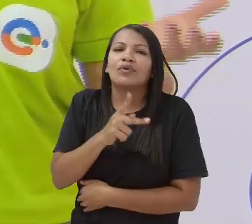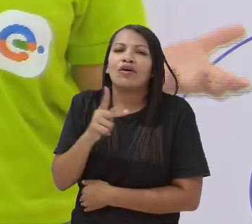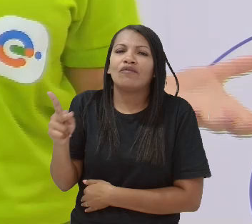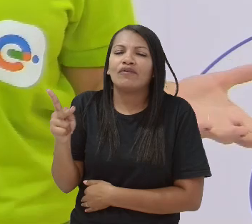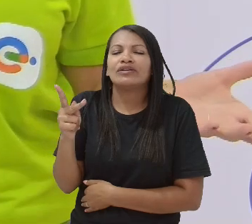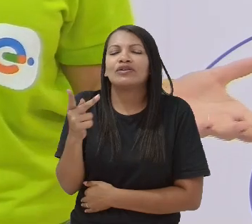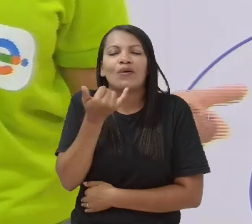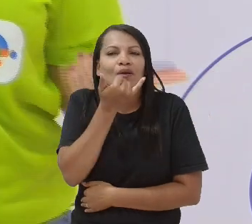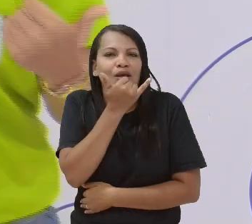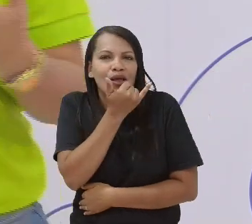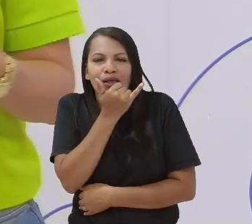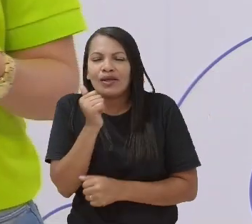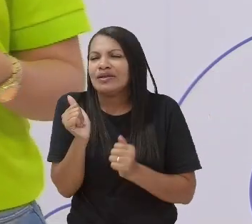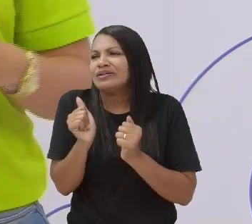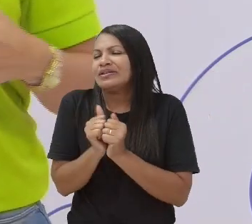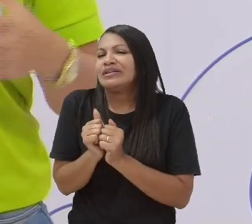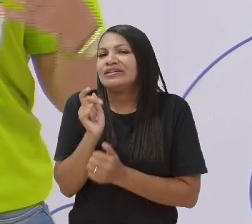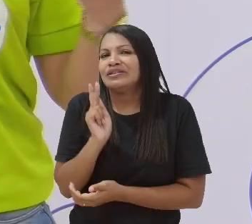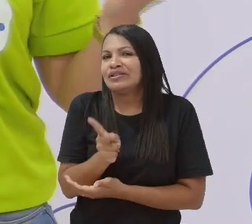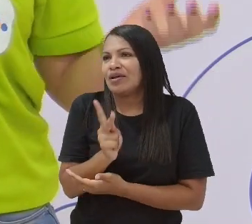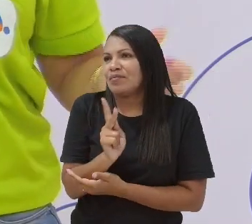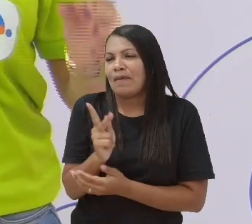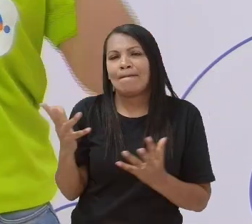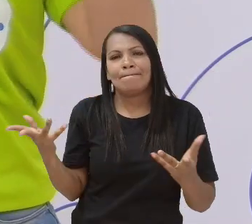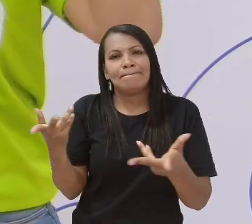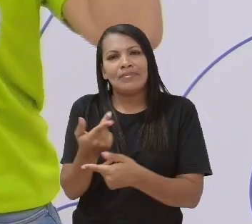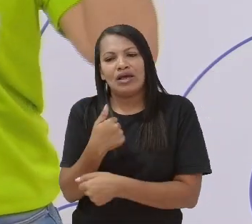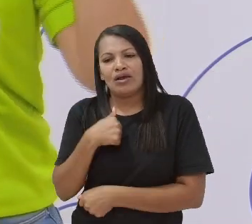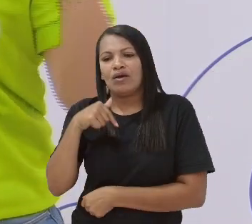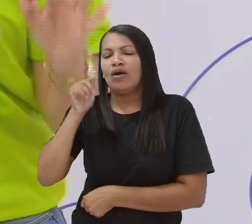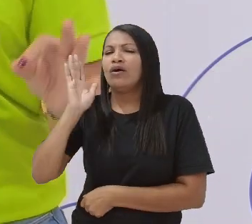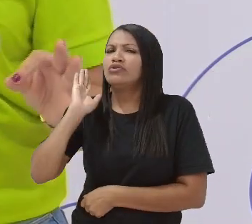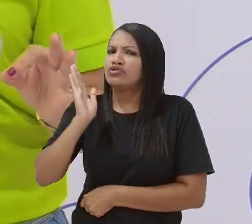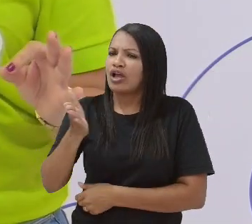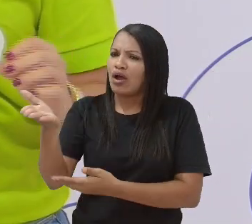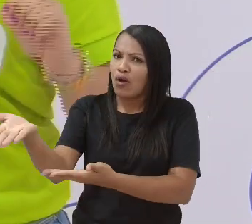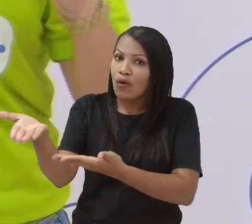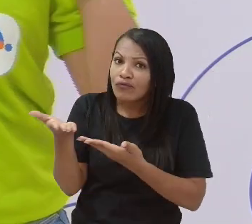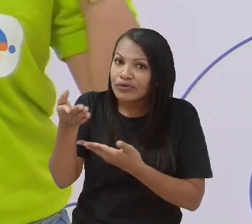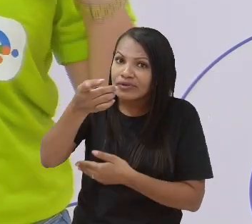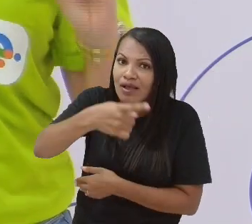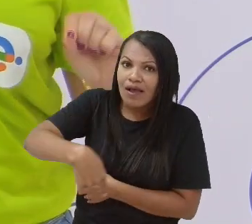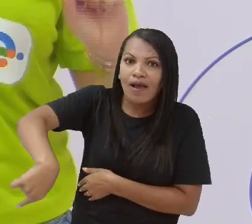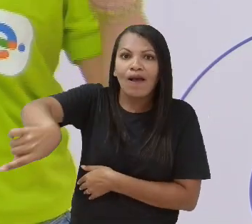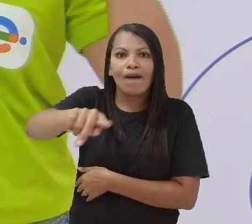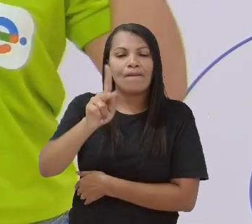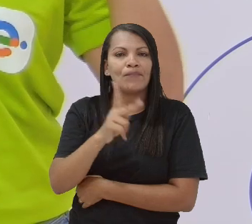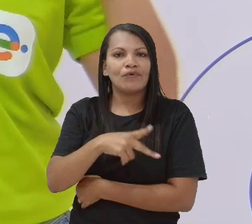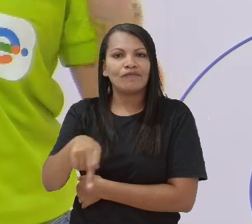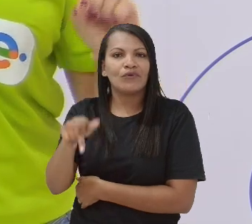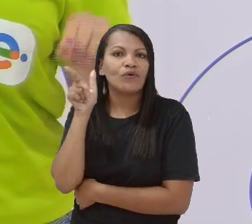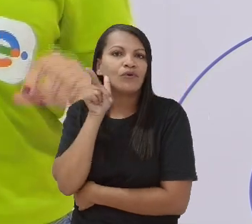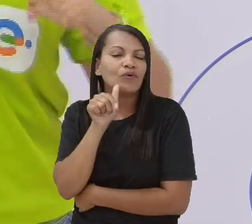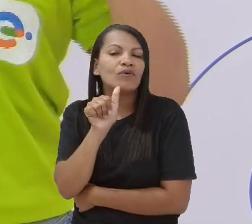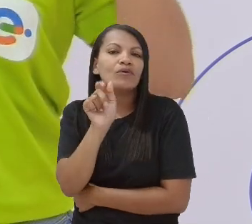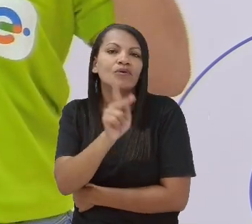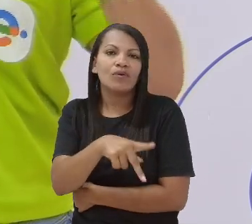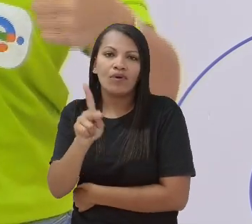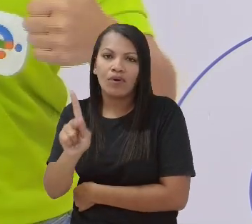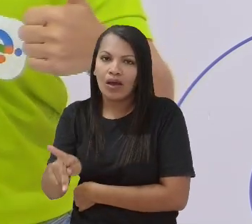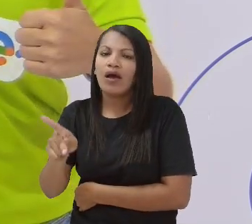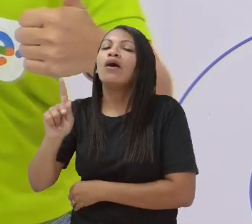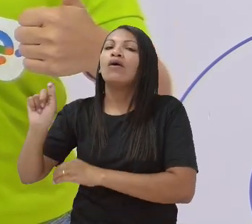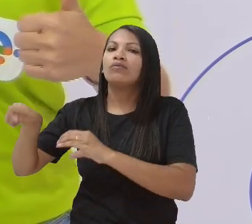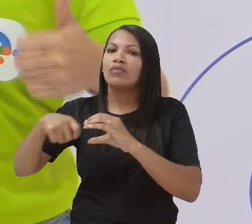um show, né? E eu vou ficando por aqui já fazendo o convite para você. Professor, professora,